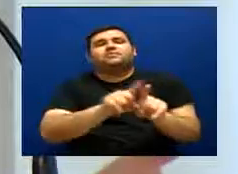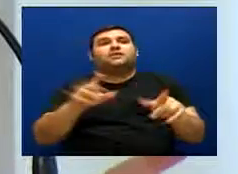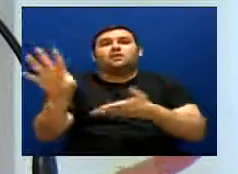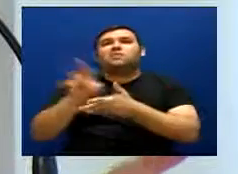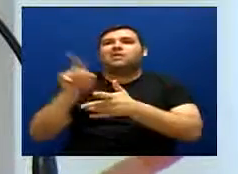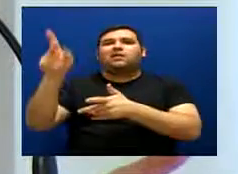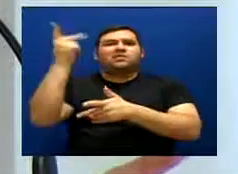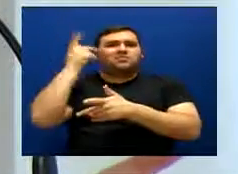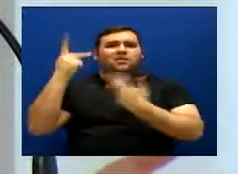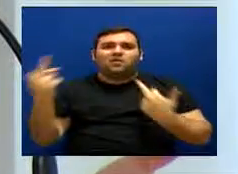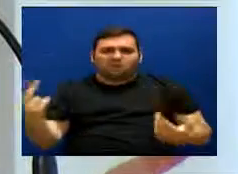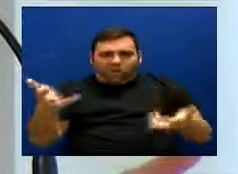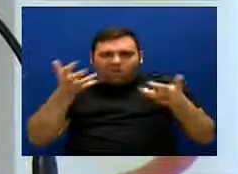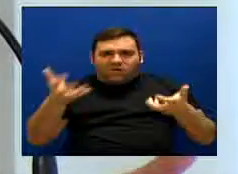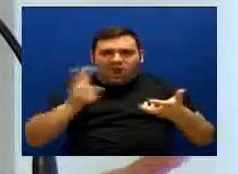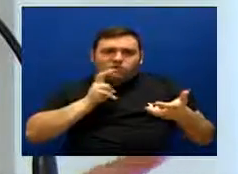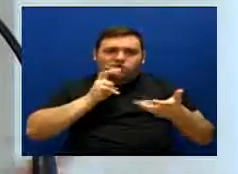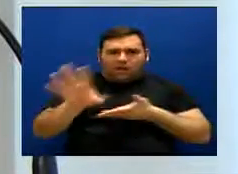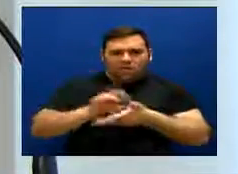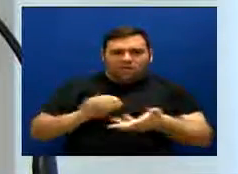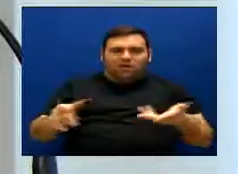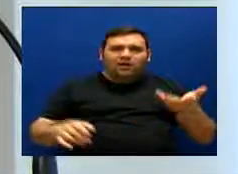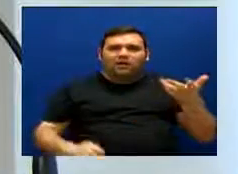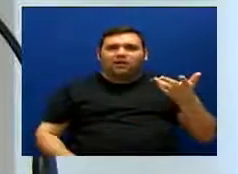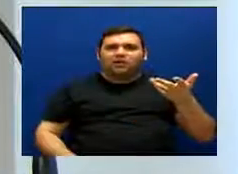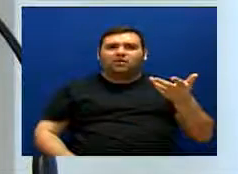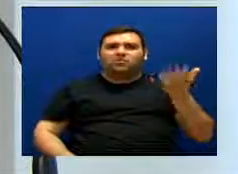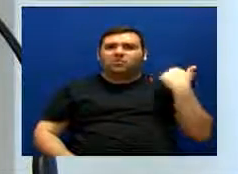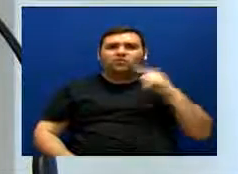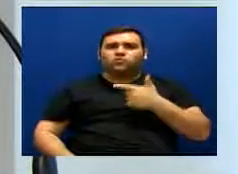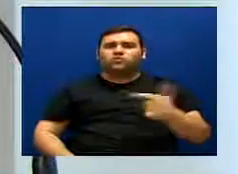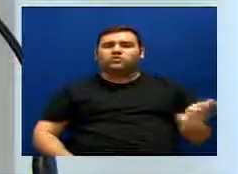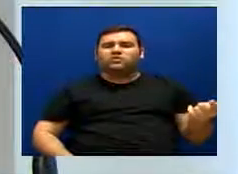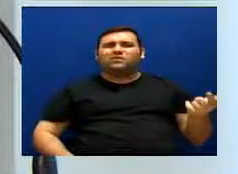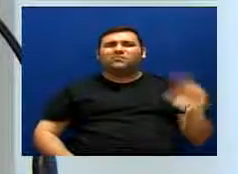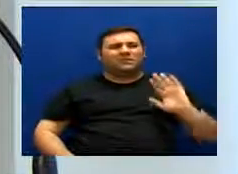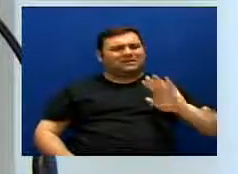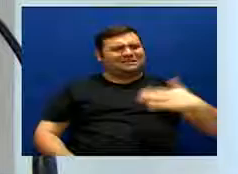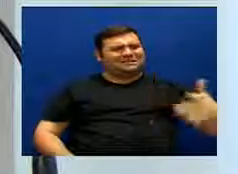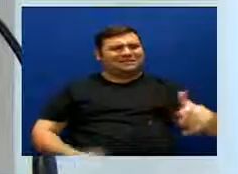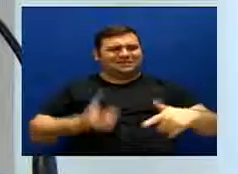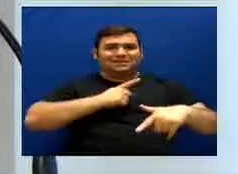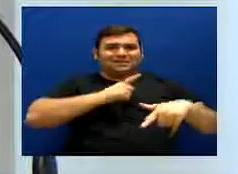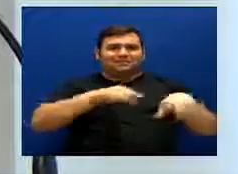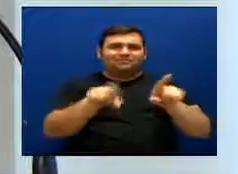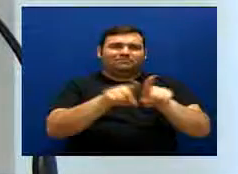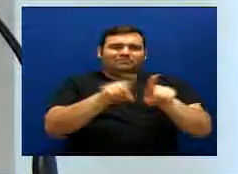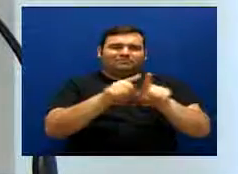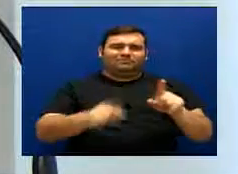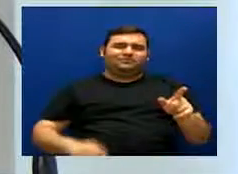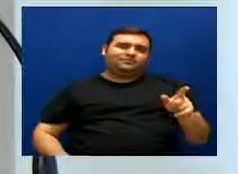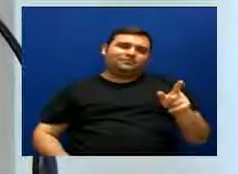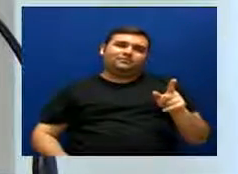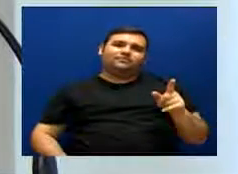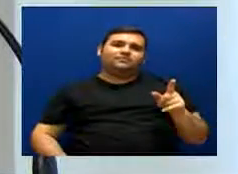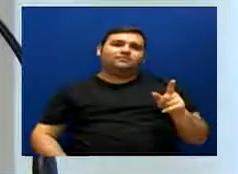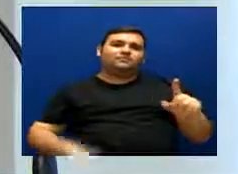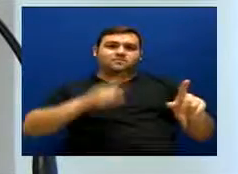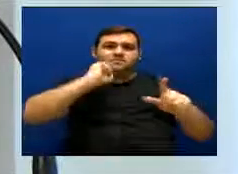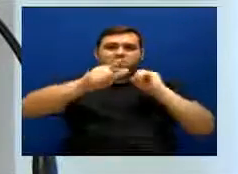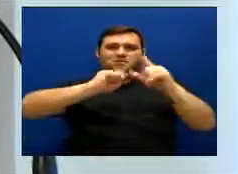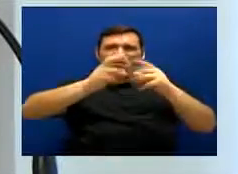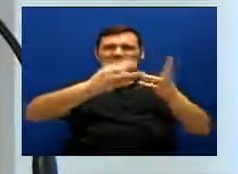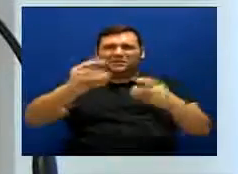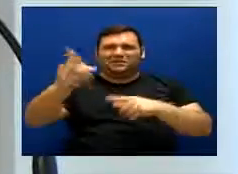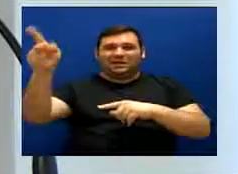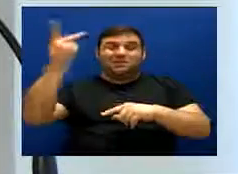imitar São Paulo, em Sorocaba. A gente não tinha... Mas depois daquela campanha, vereador Luiz Santos, das denúncias